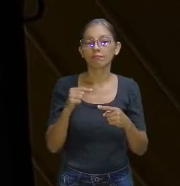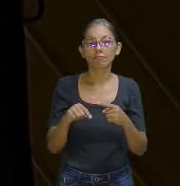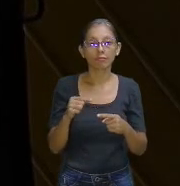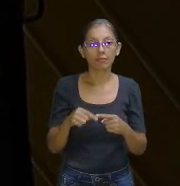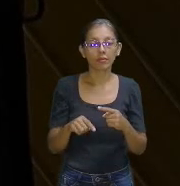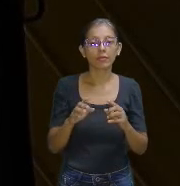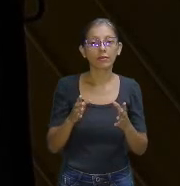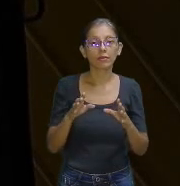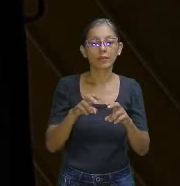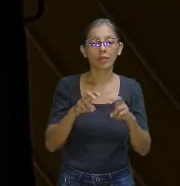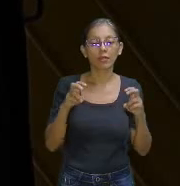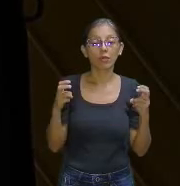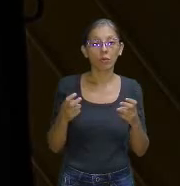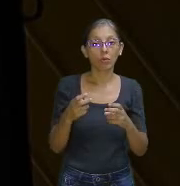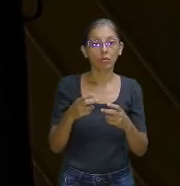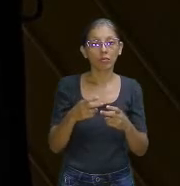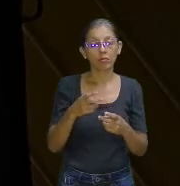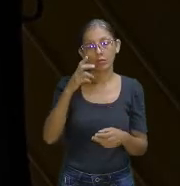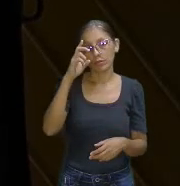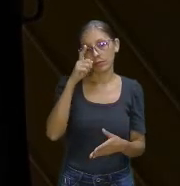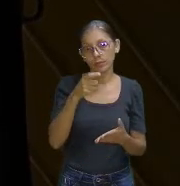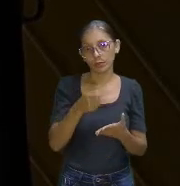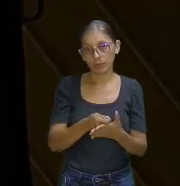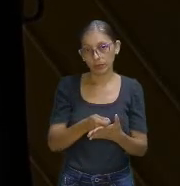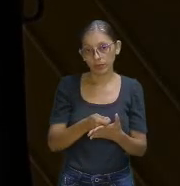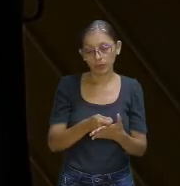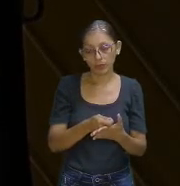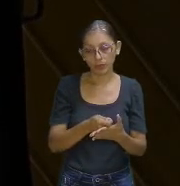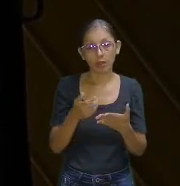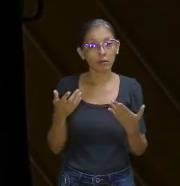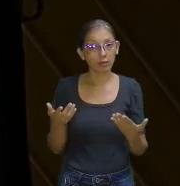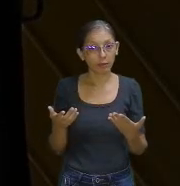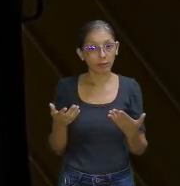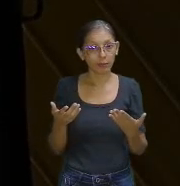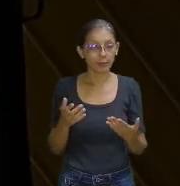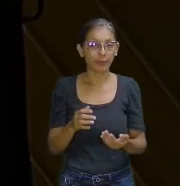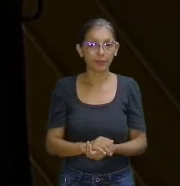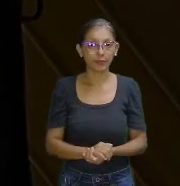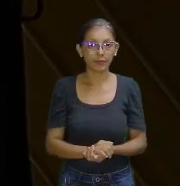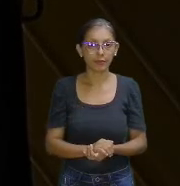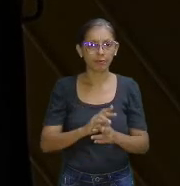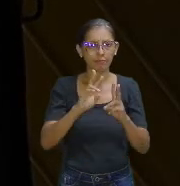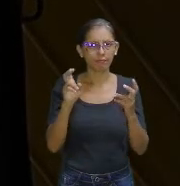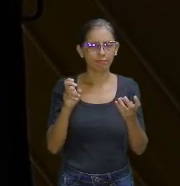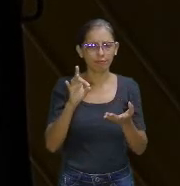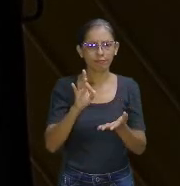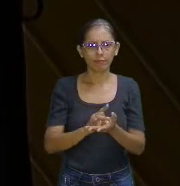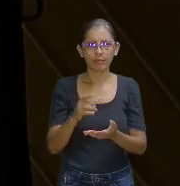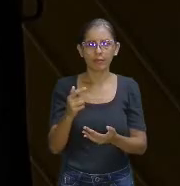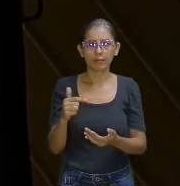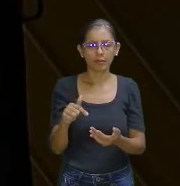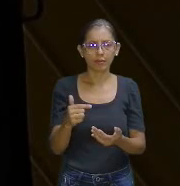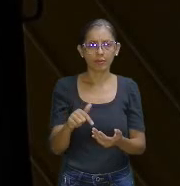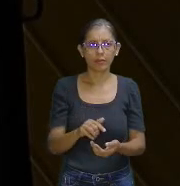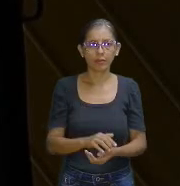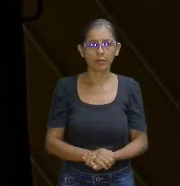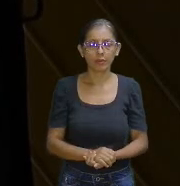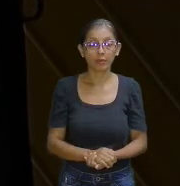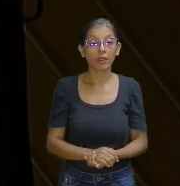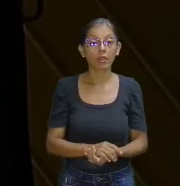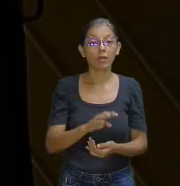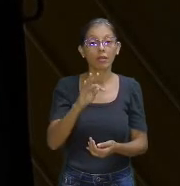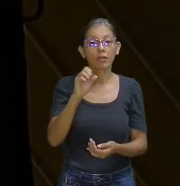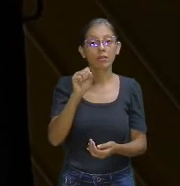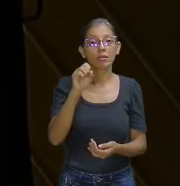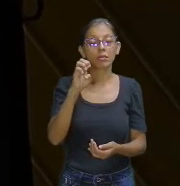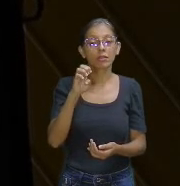decidido pela Corte. Todavia, tal alegação não procede. De fato, a jurisprudência do TSE reconhece que o desempenho eleitoral